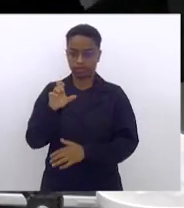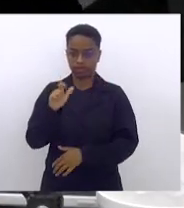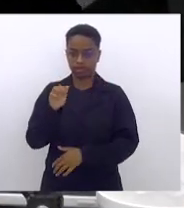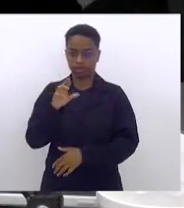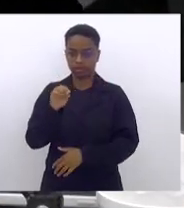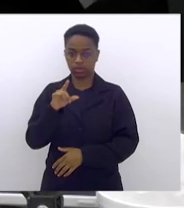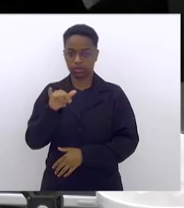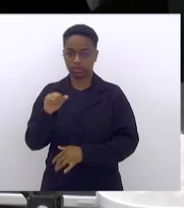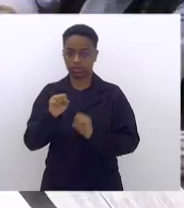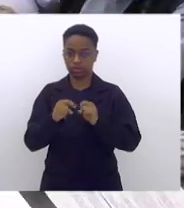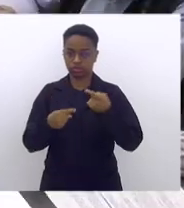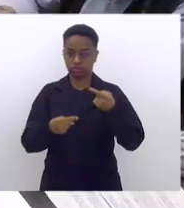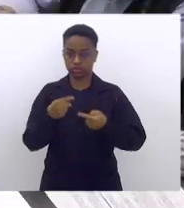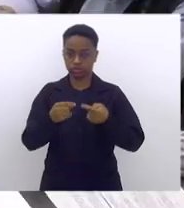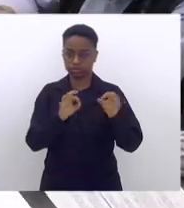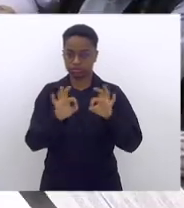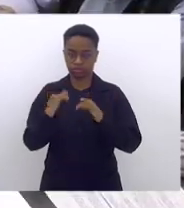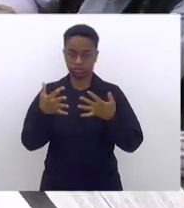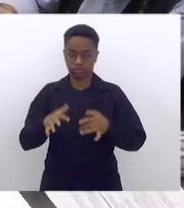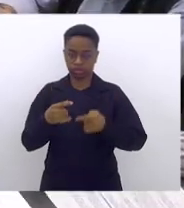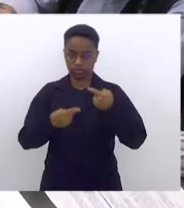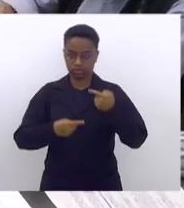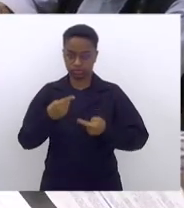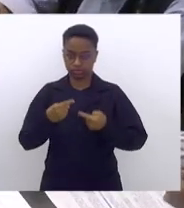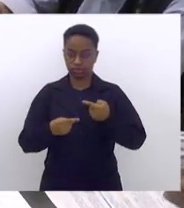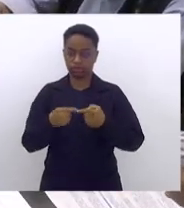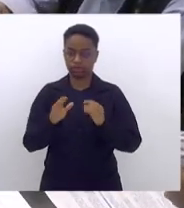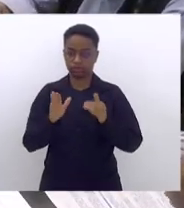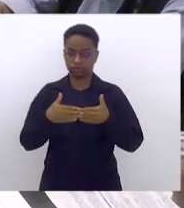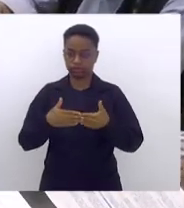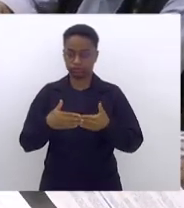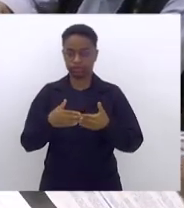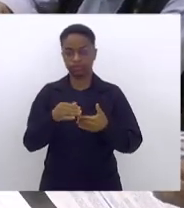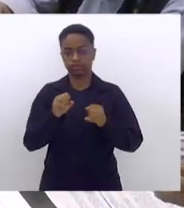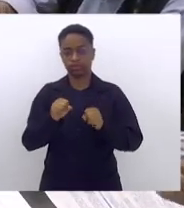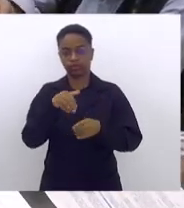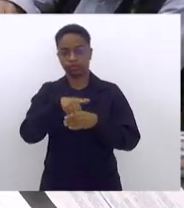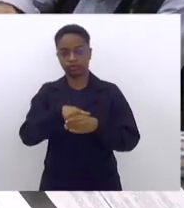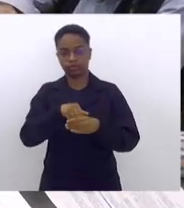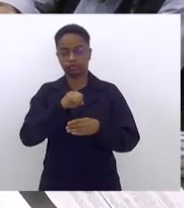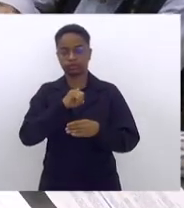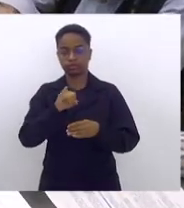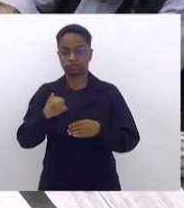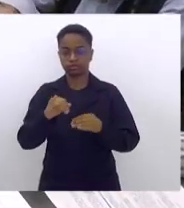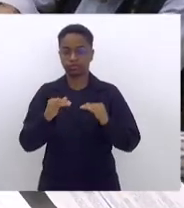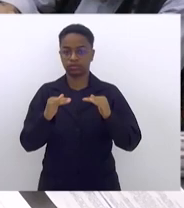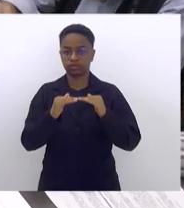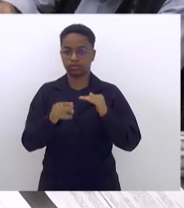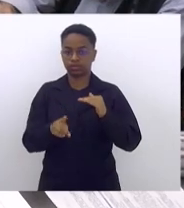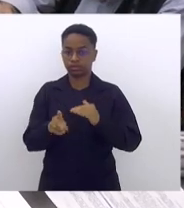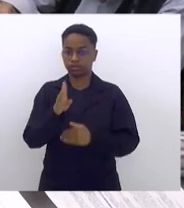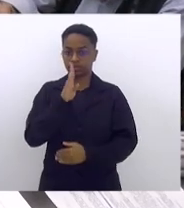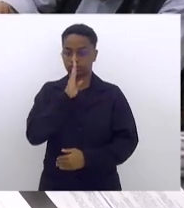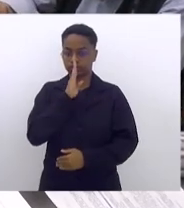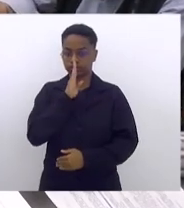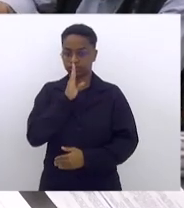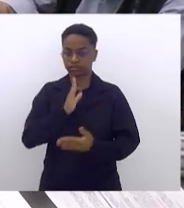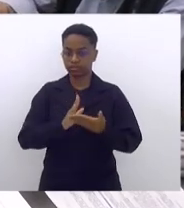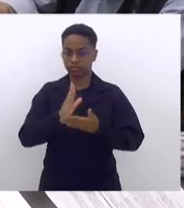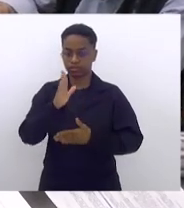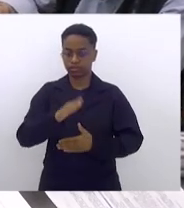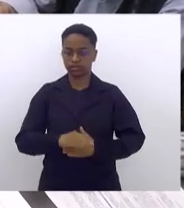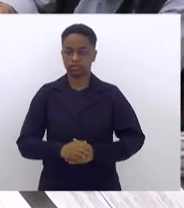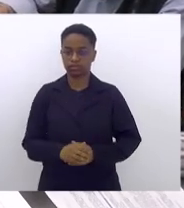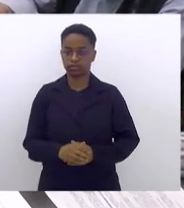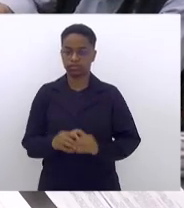Em discussão. Não havendo quem queira discutir, encerrada a discussão, em votação. Senhores que aprovam, permaneçam como estão.